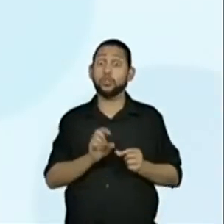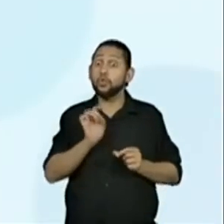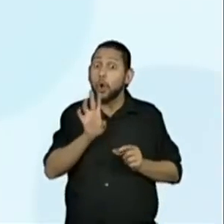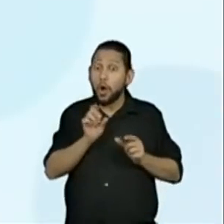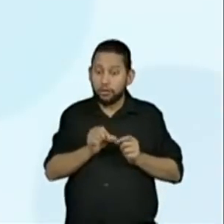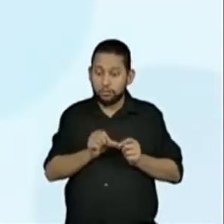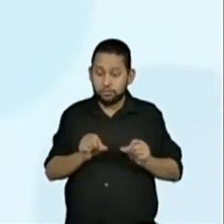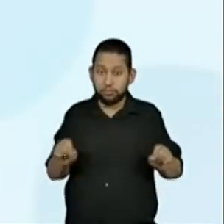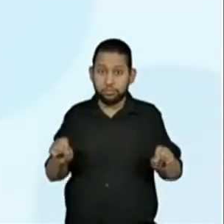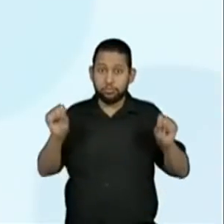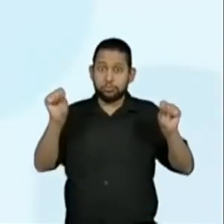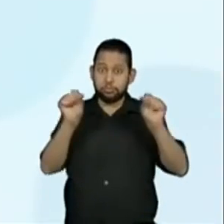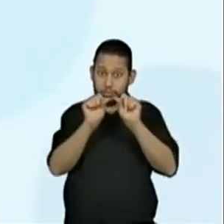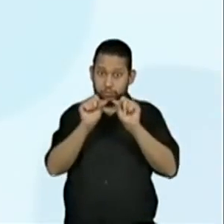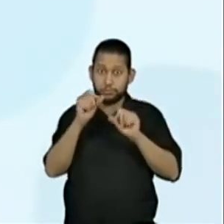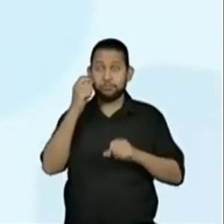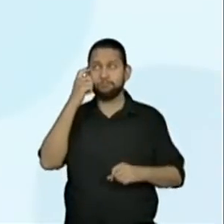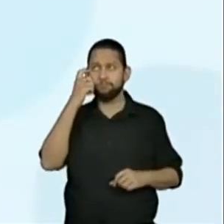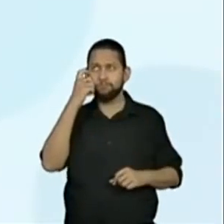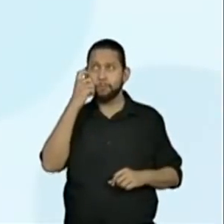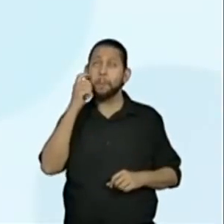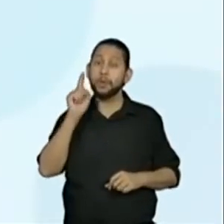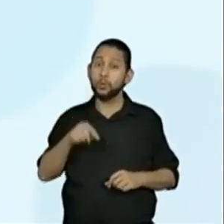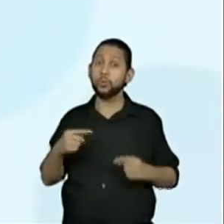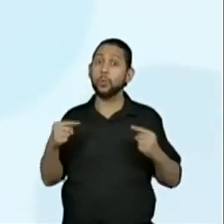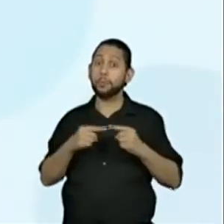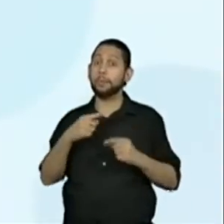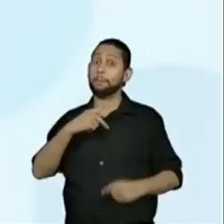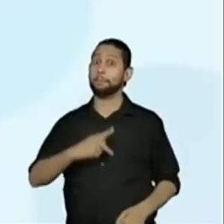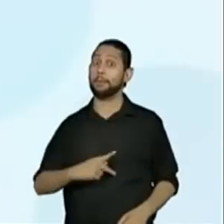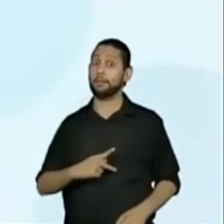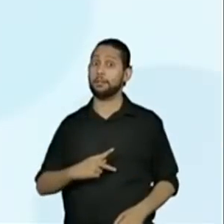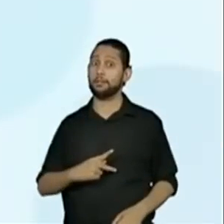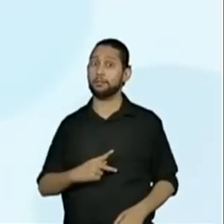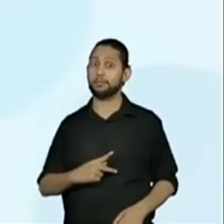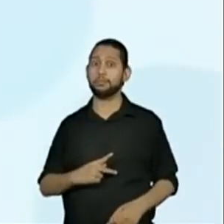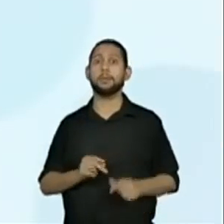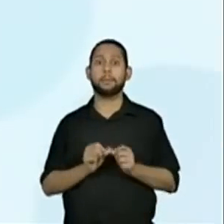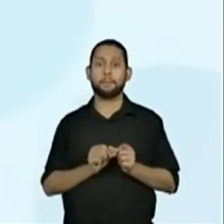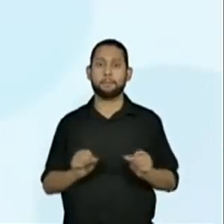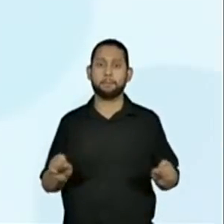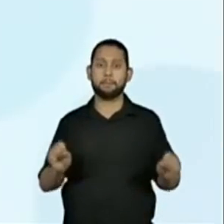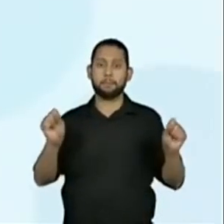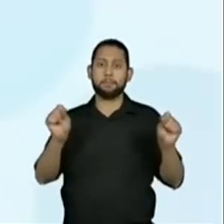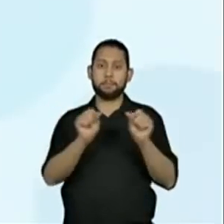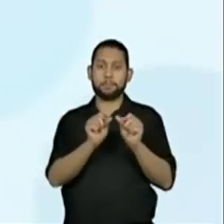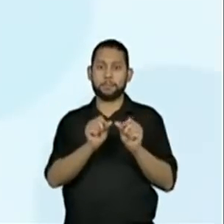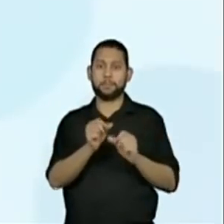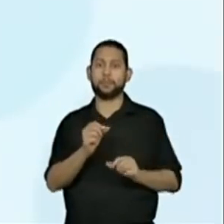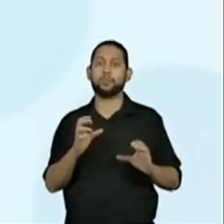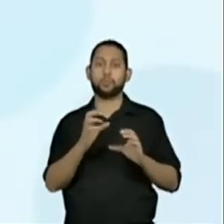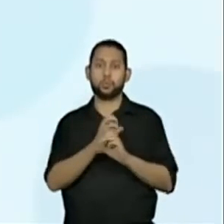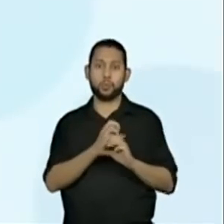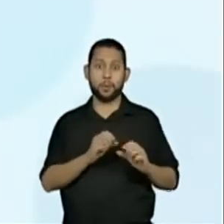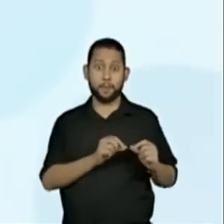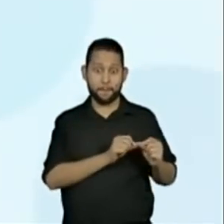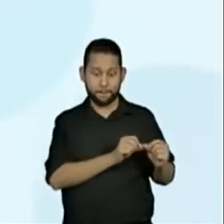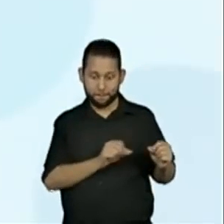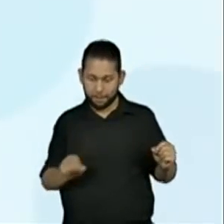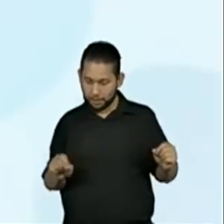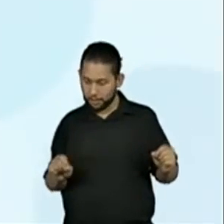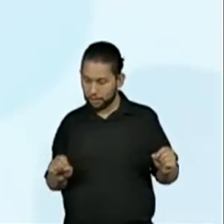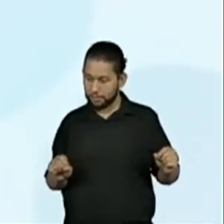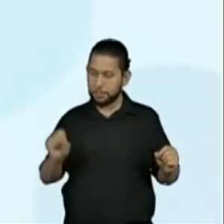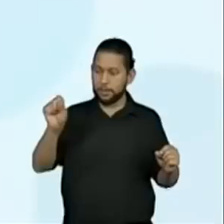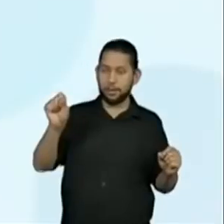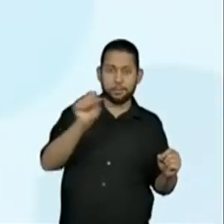Esse vai ser o meu perímetro perímetro nesse caso igual 32 m e a